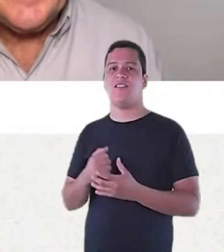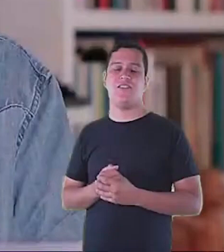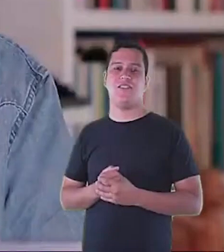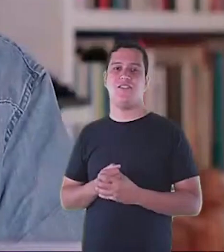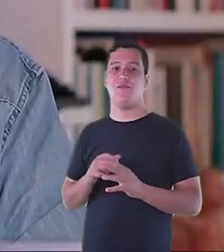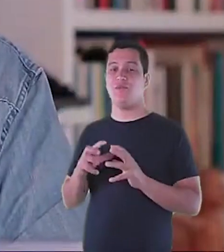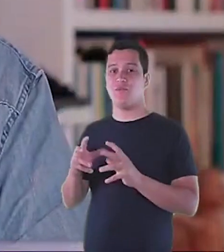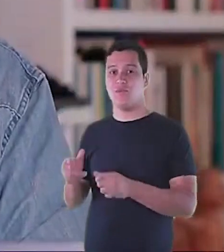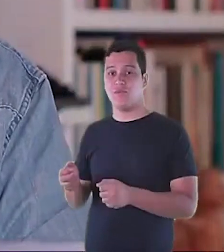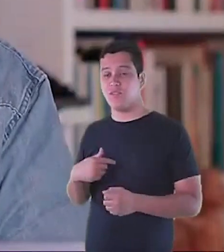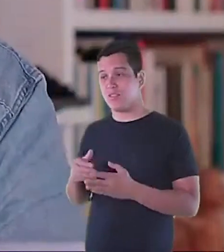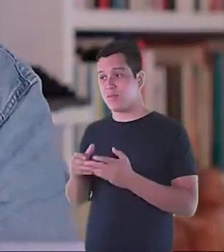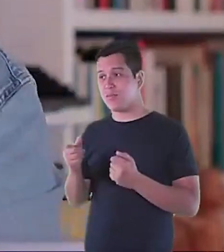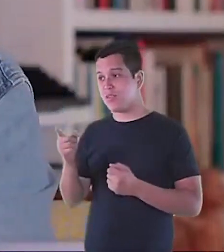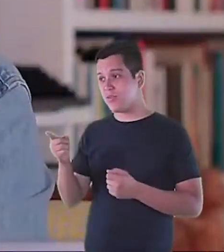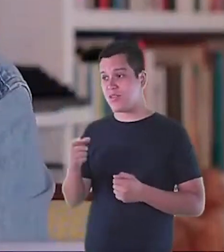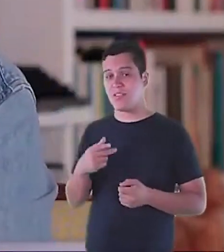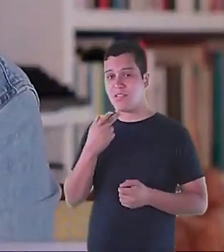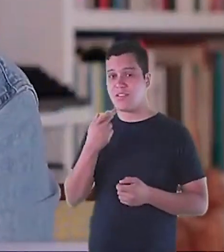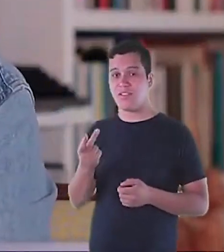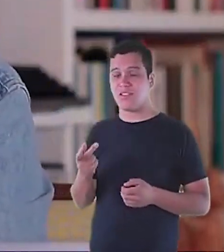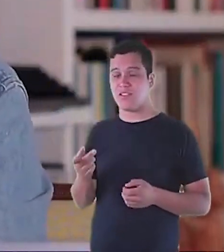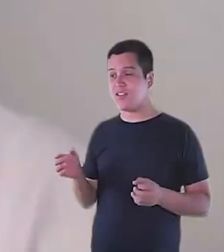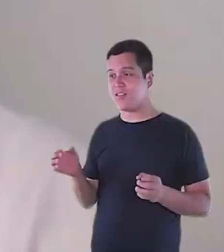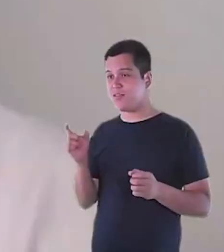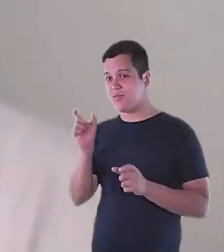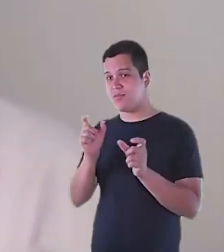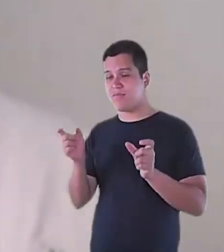e pedir para você encerrar, por favor.